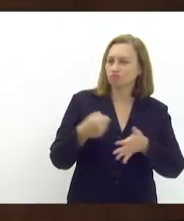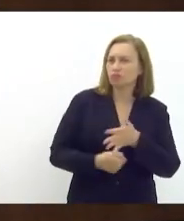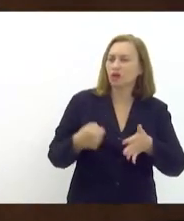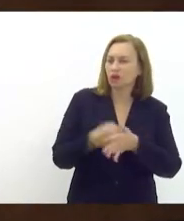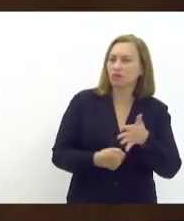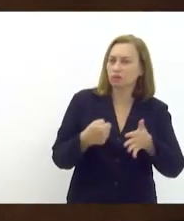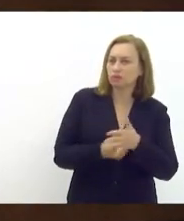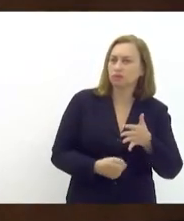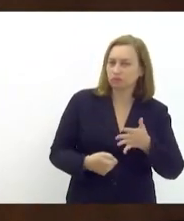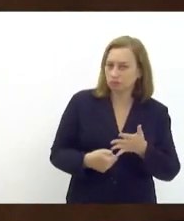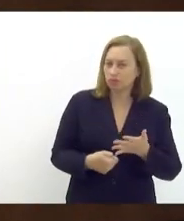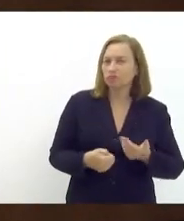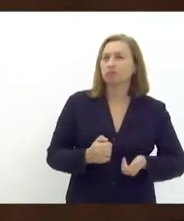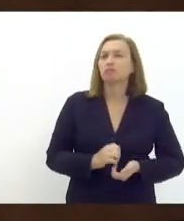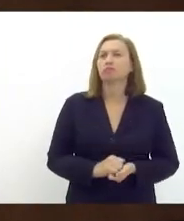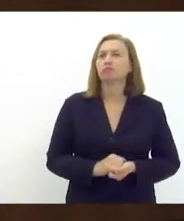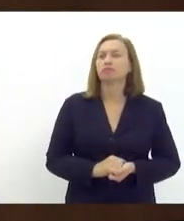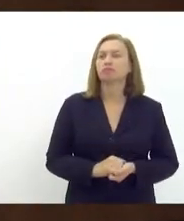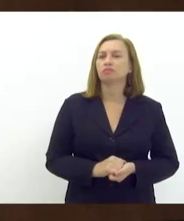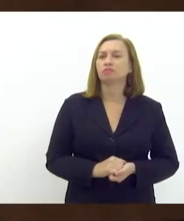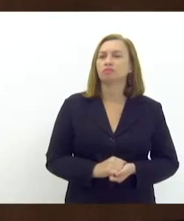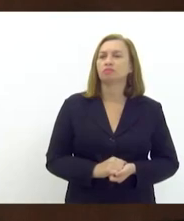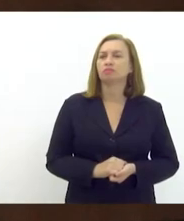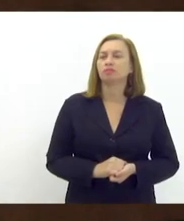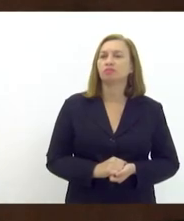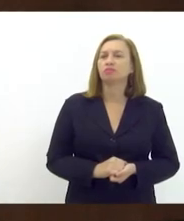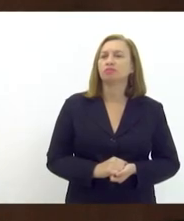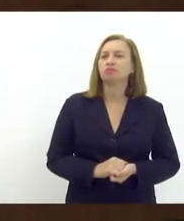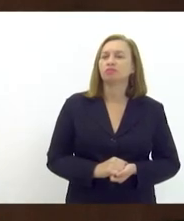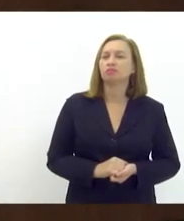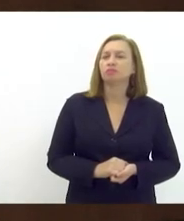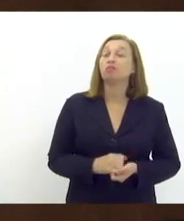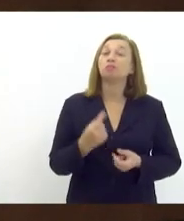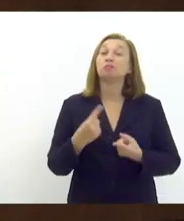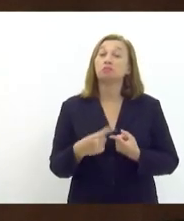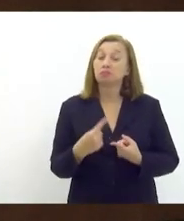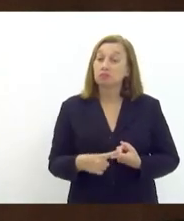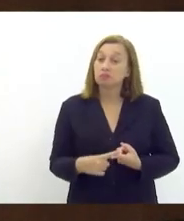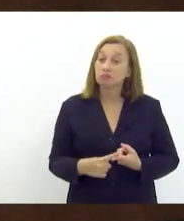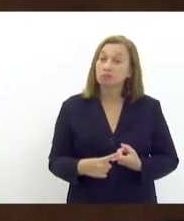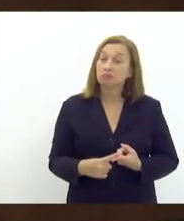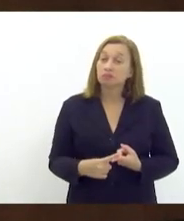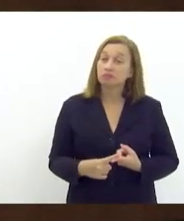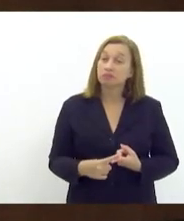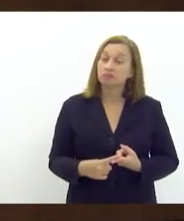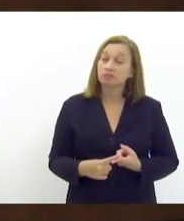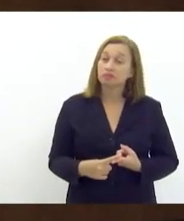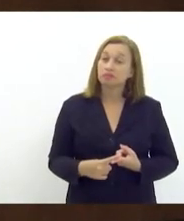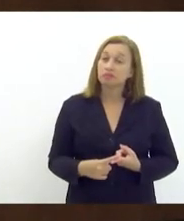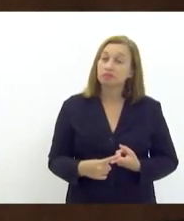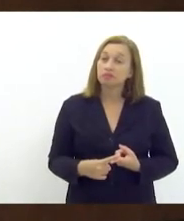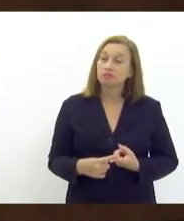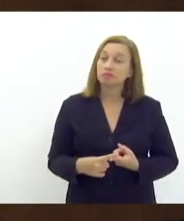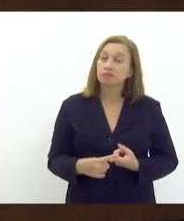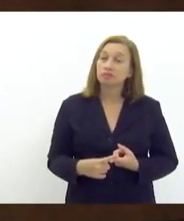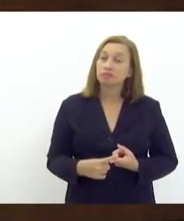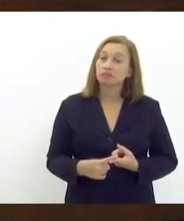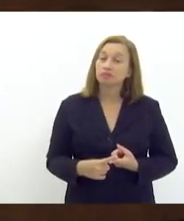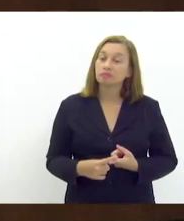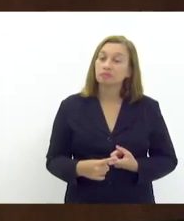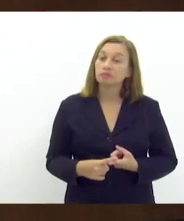da Ampla consecução dos objetivos porque a discriminação ainda é fato